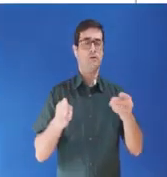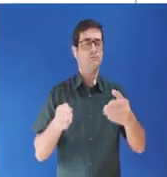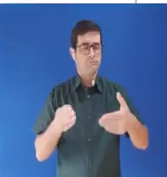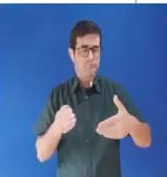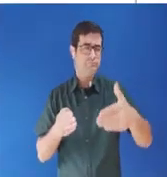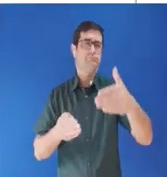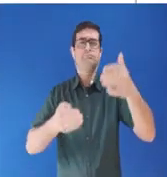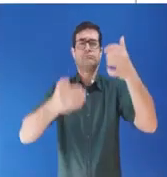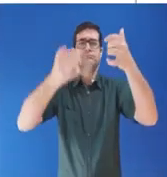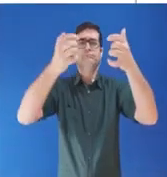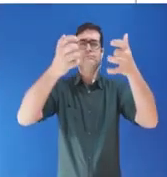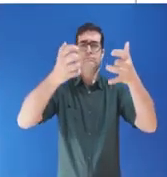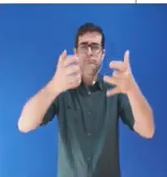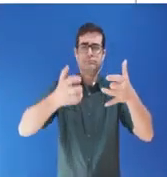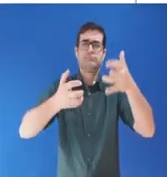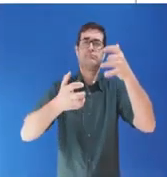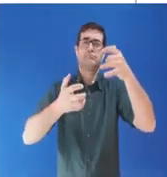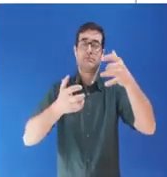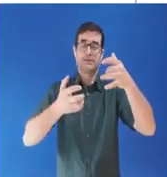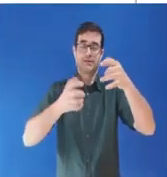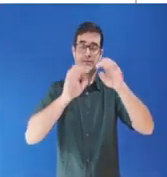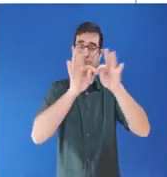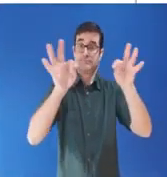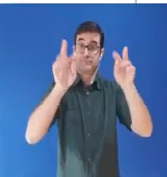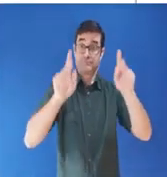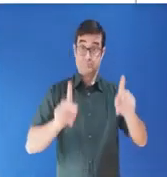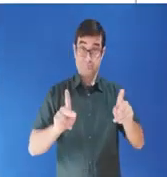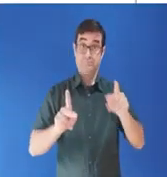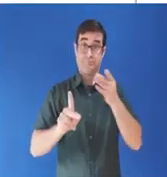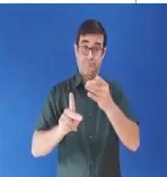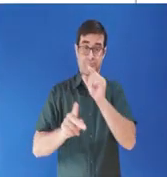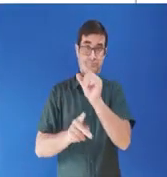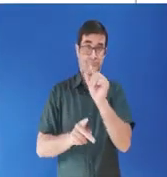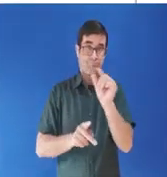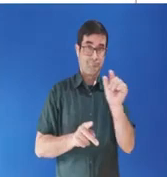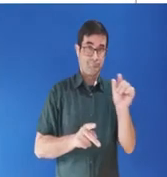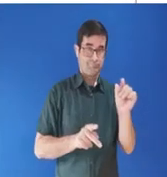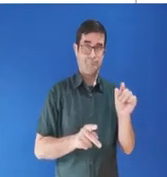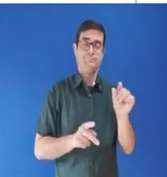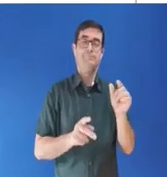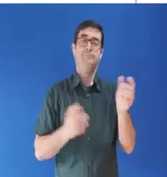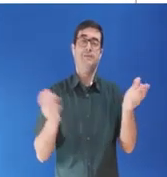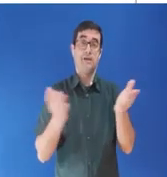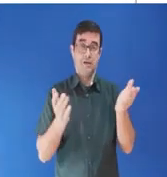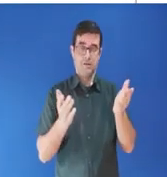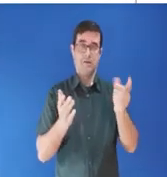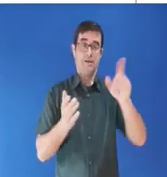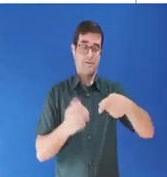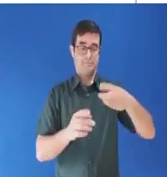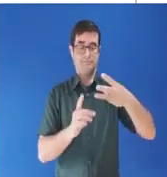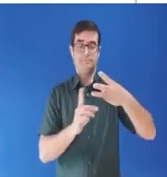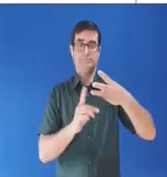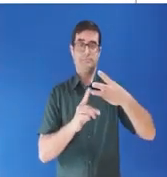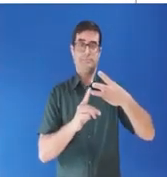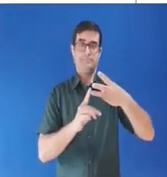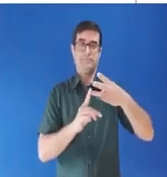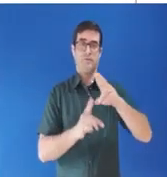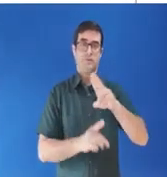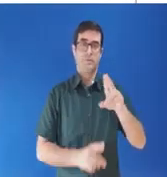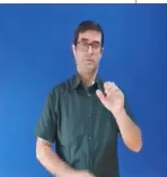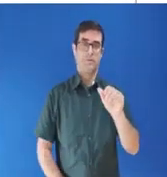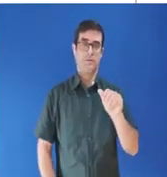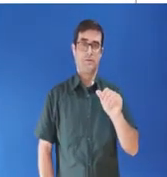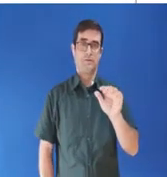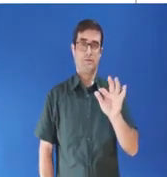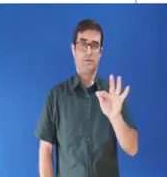seguir falando sobre as propriedades periódicas e hoje a gente vai falar sobre afinidade eletrônica. O que é